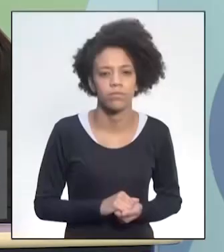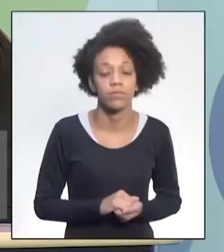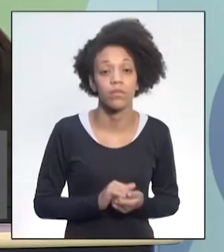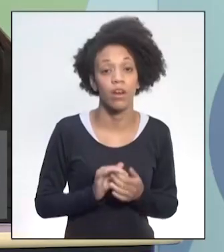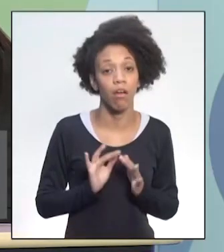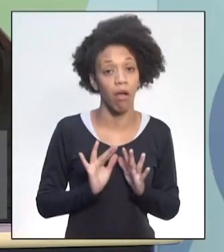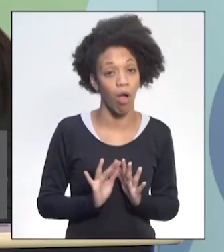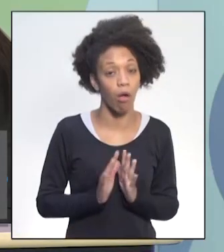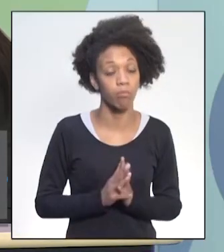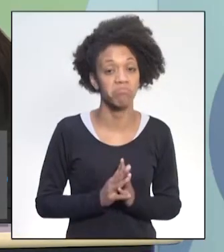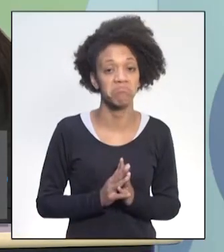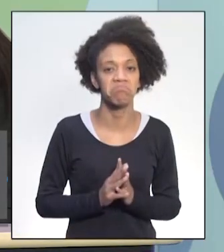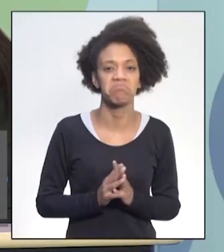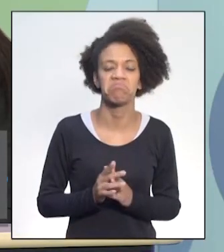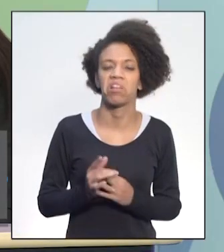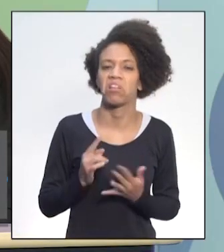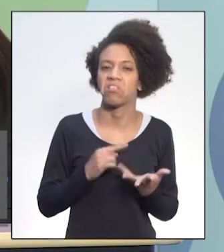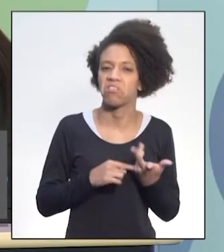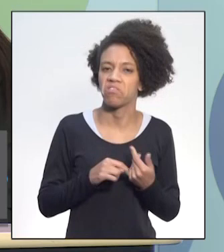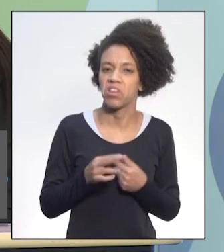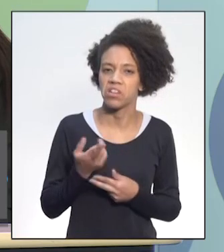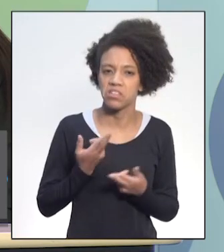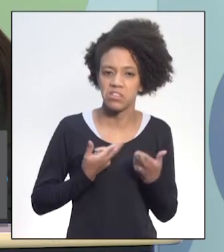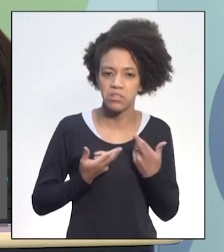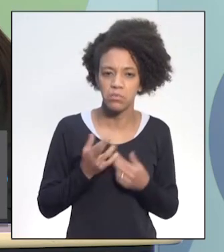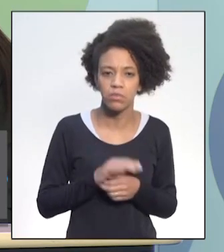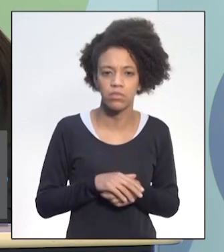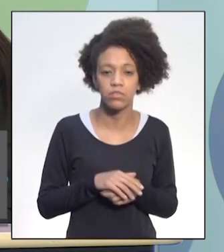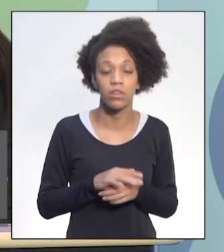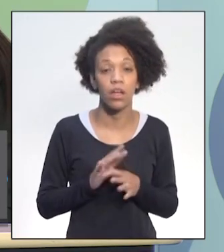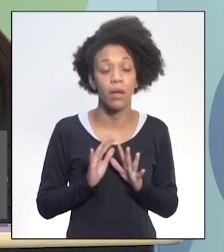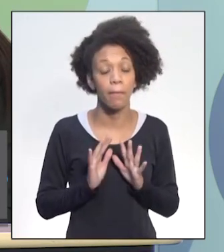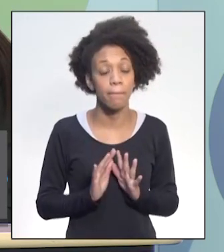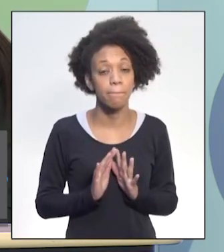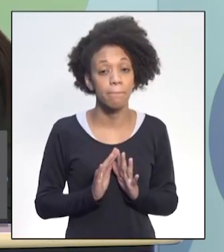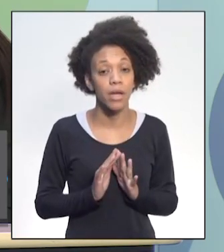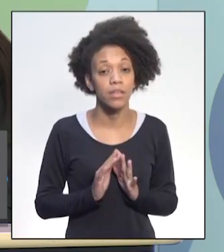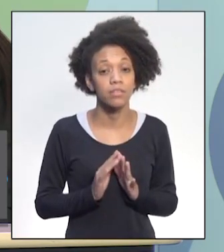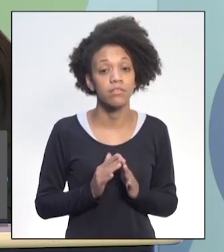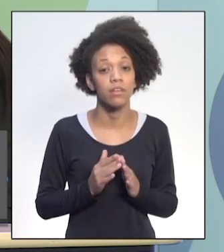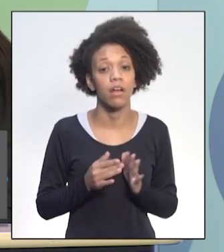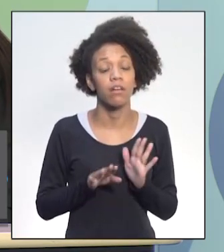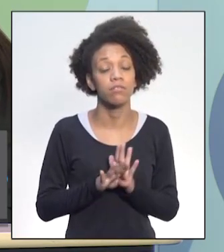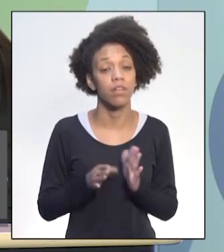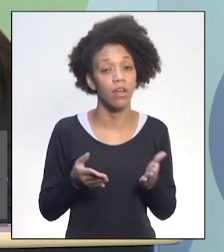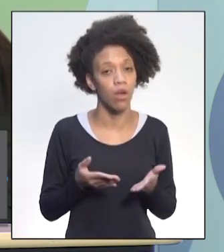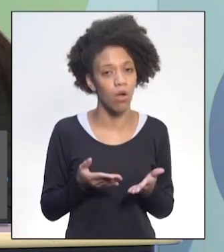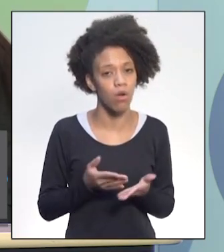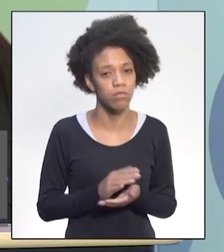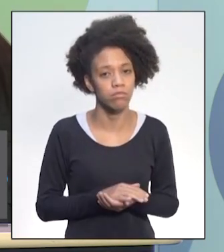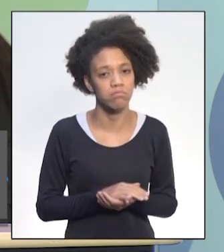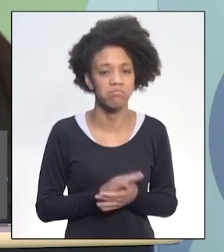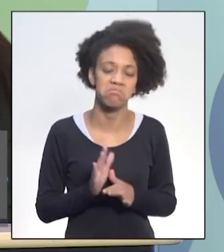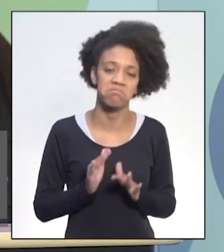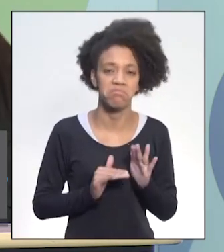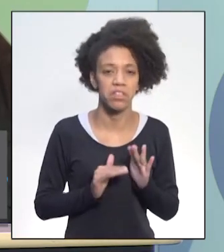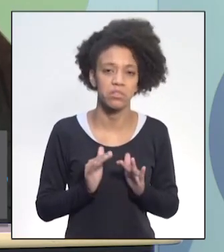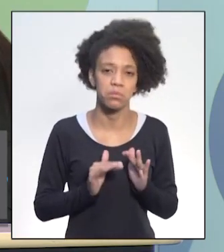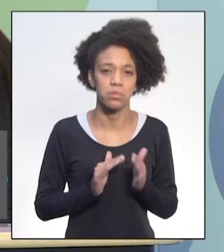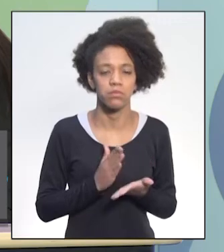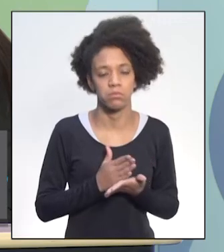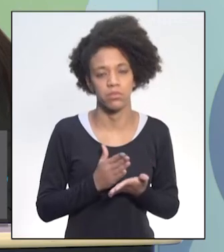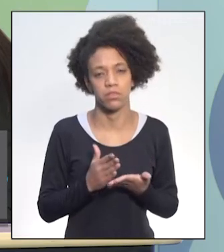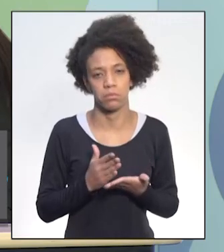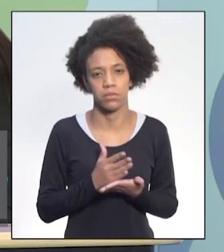Olha só, nós tivemos várias respostas aqui, professora. A maioria, até agora, né, mais ou menos meio a meio,